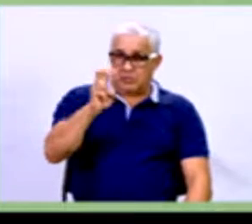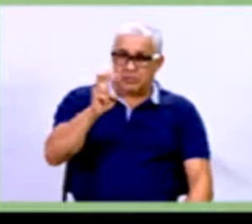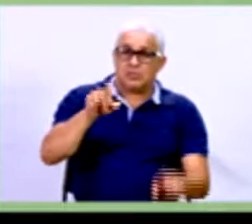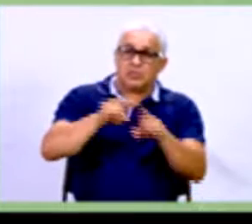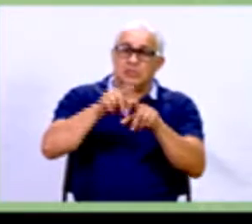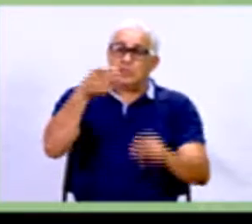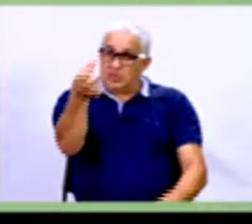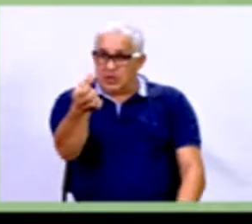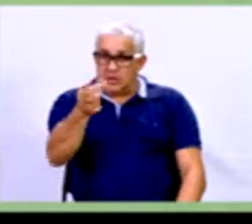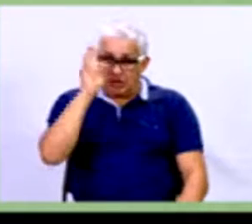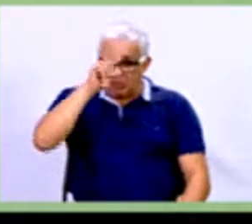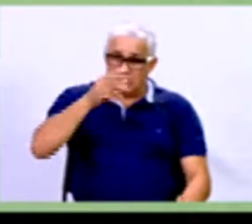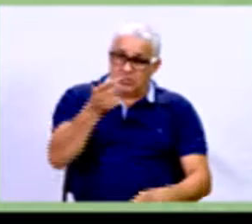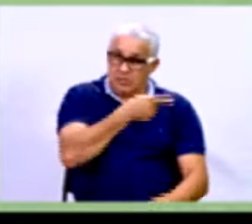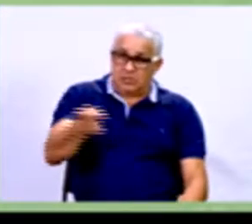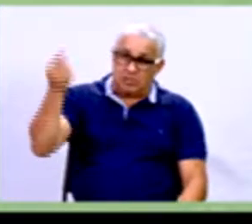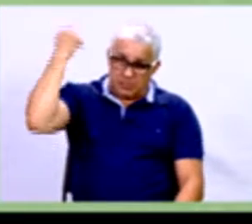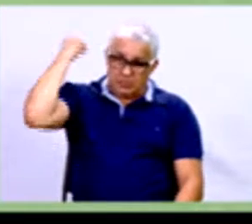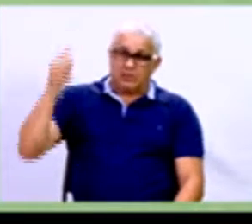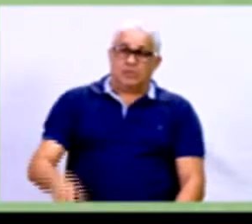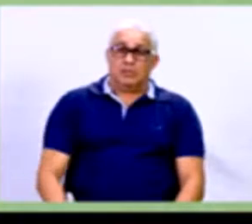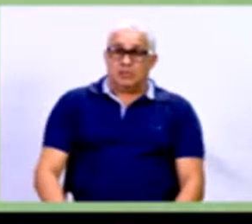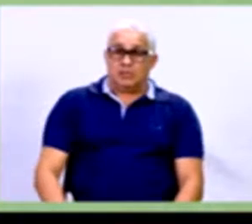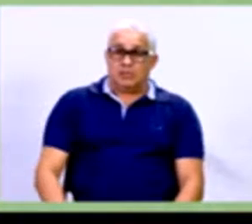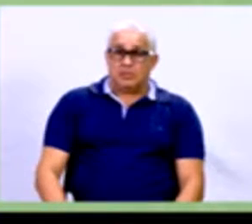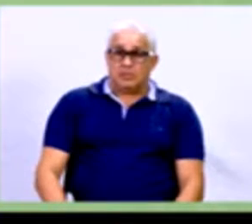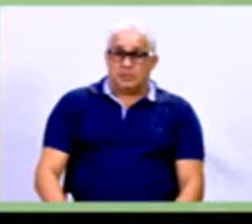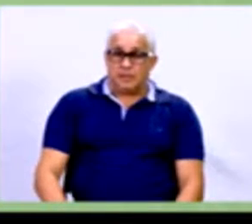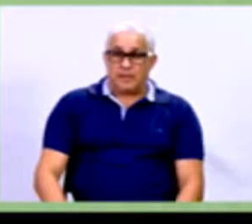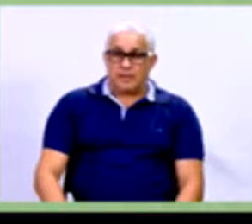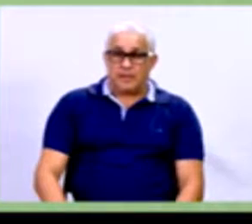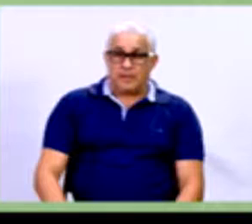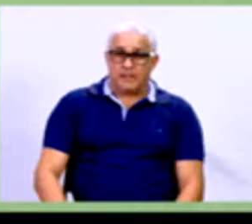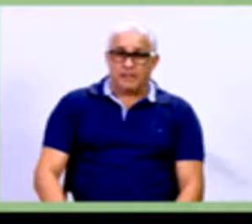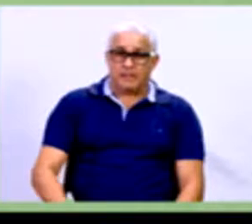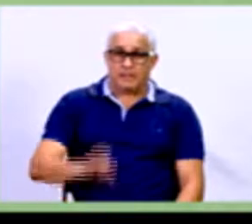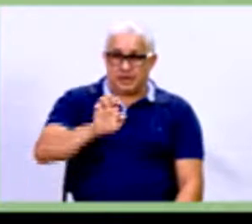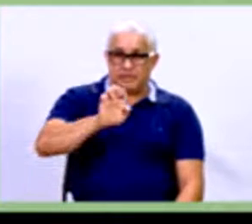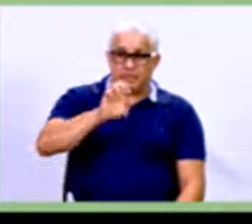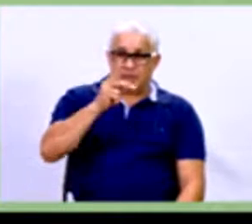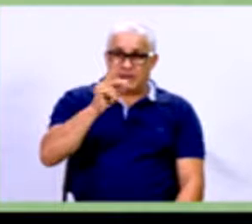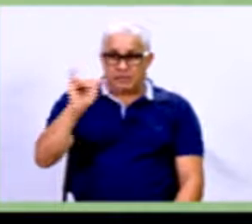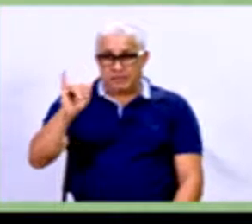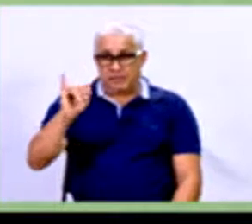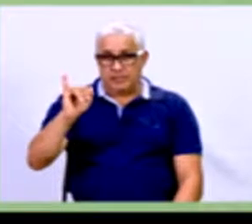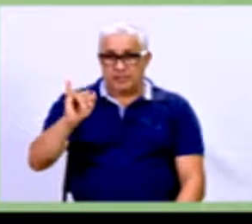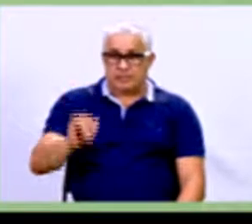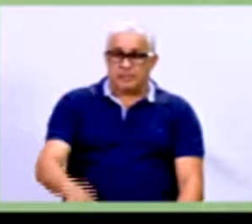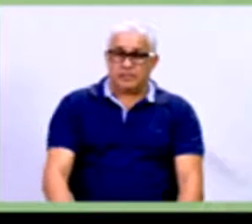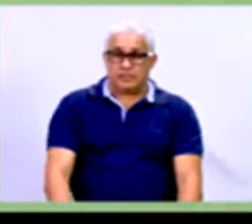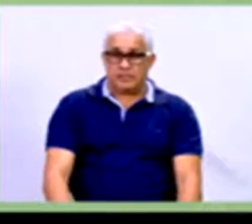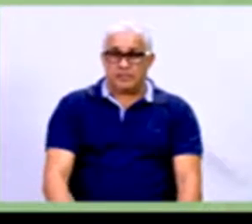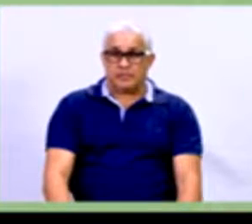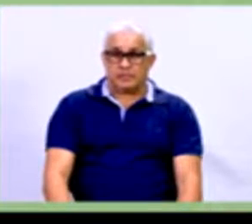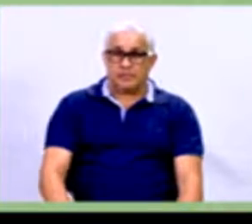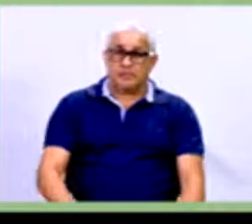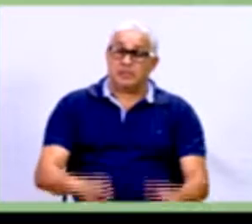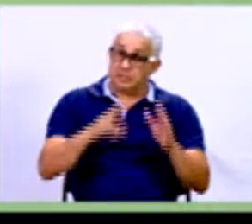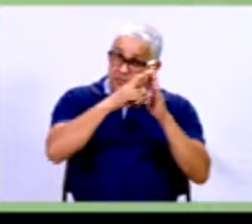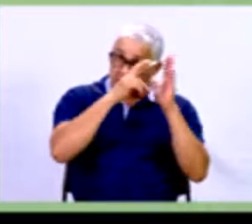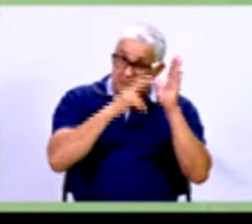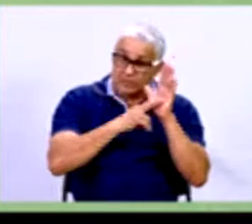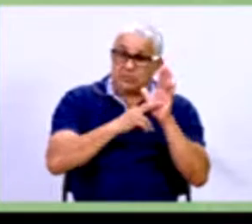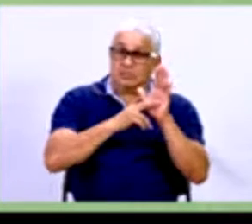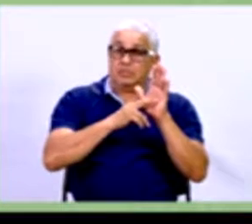semana passada sobre equipamento de proteção individual? Então, é regido, essa norma é